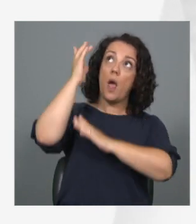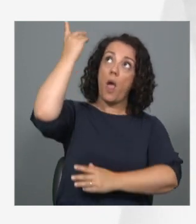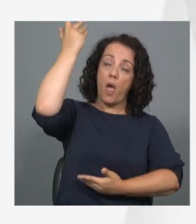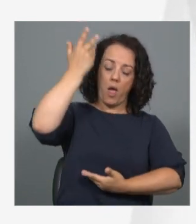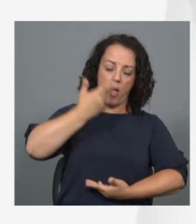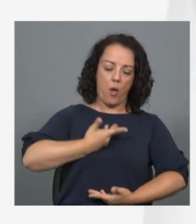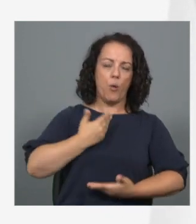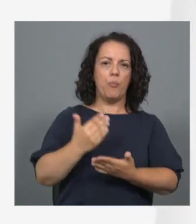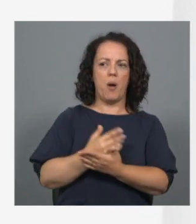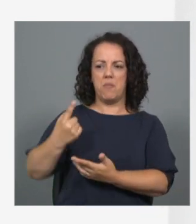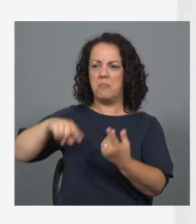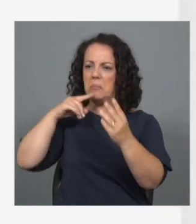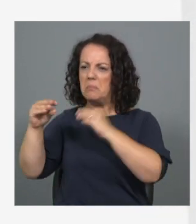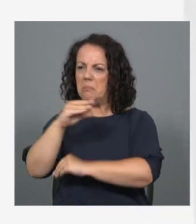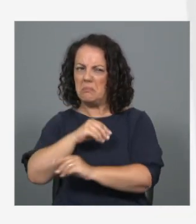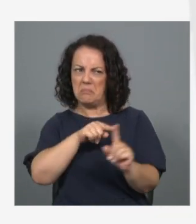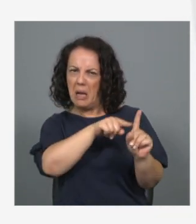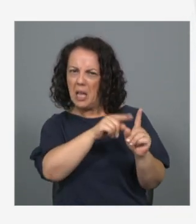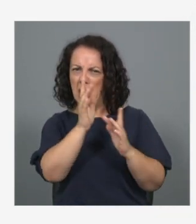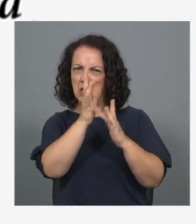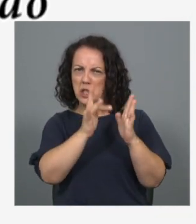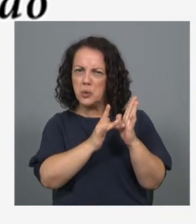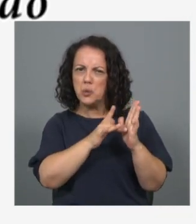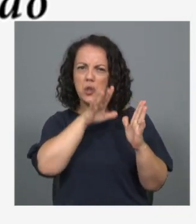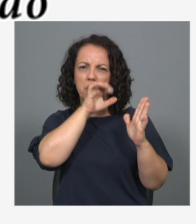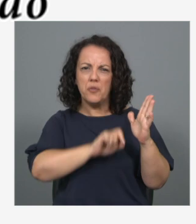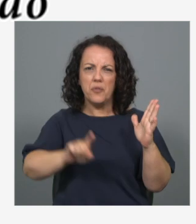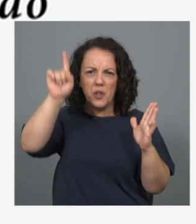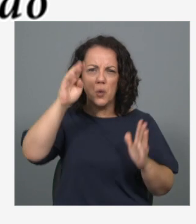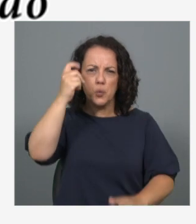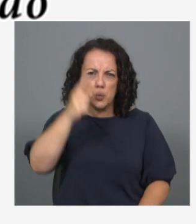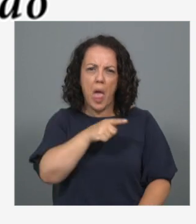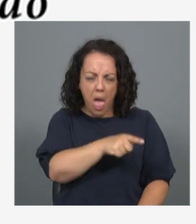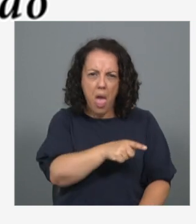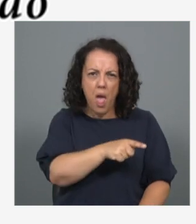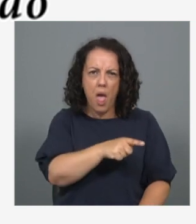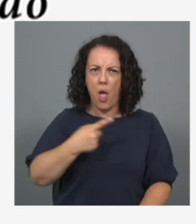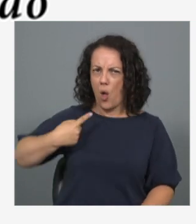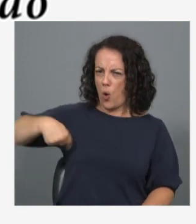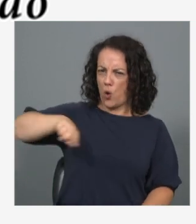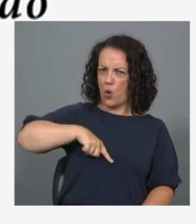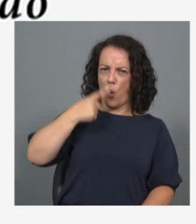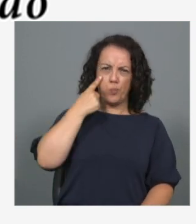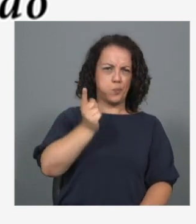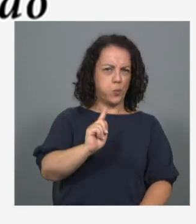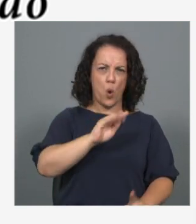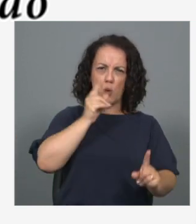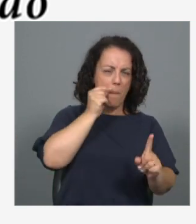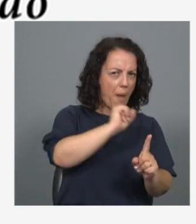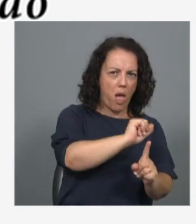diziam: "Não é ele Jesus, o filho de José? Não conhecemos o seu pai e a sua